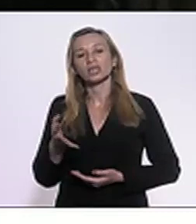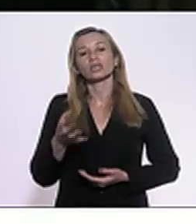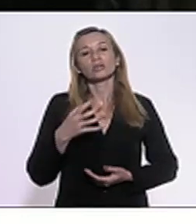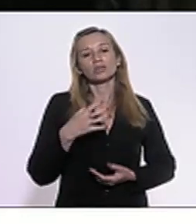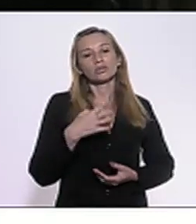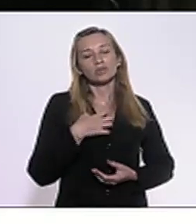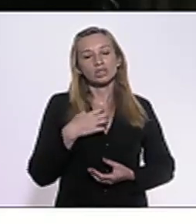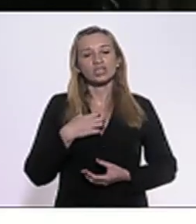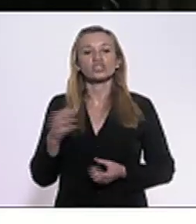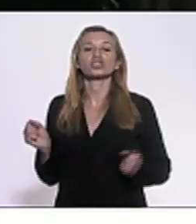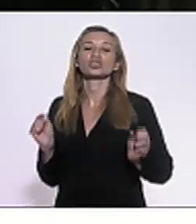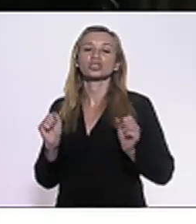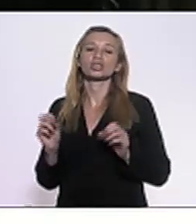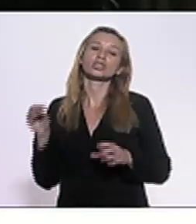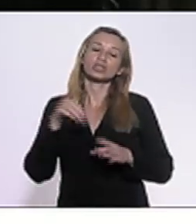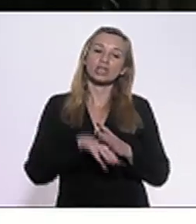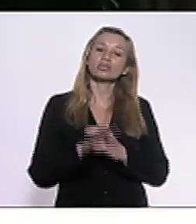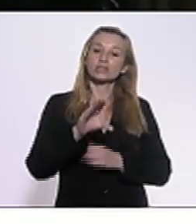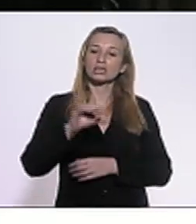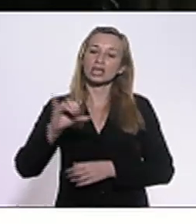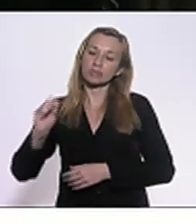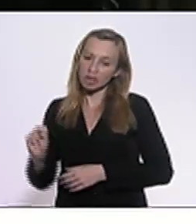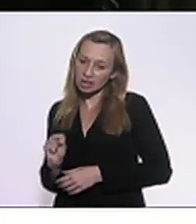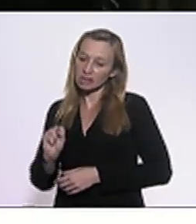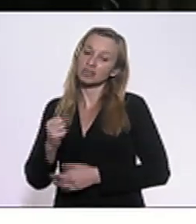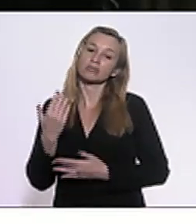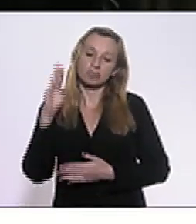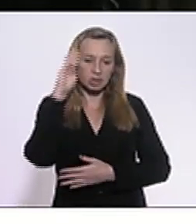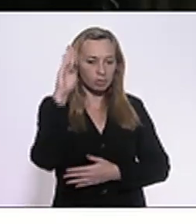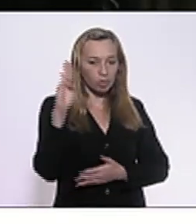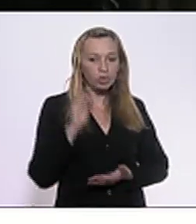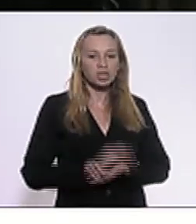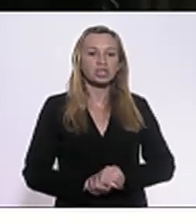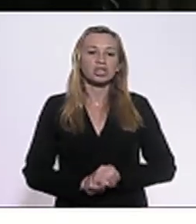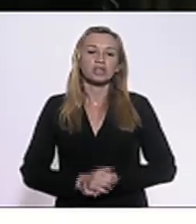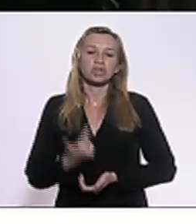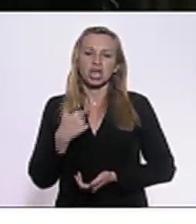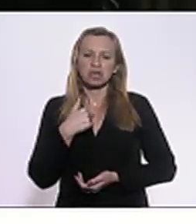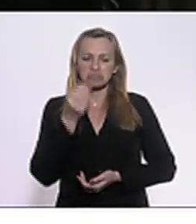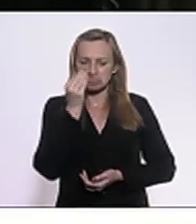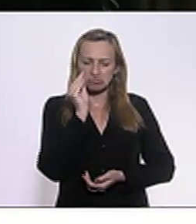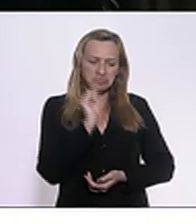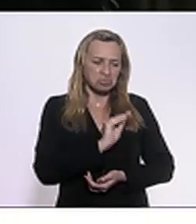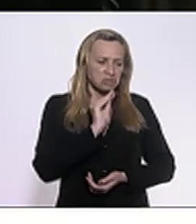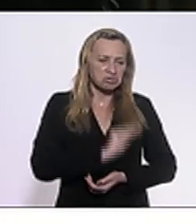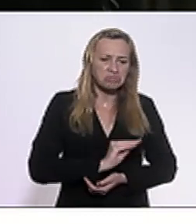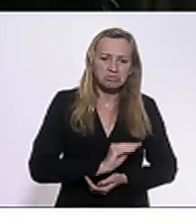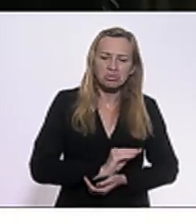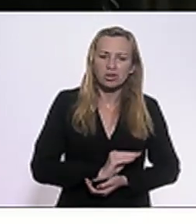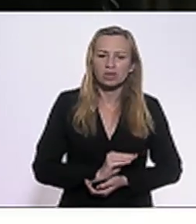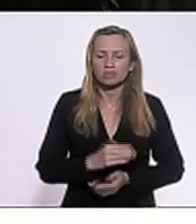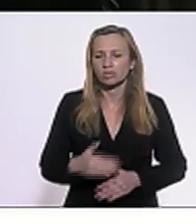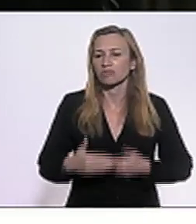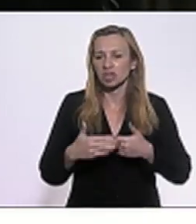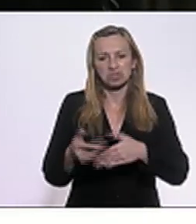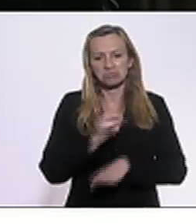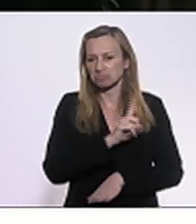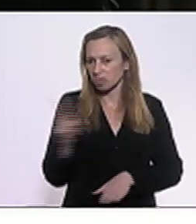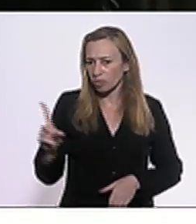dentro dos contribuintes do ICMS, principalmente. Eu não estou negando os